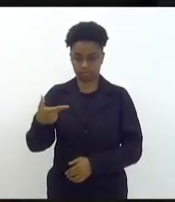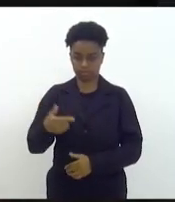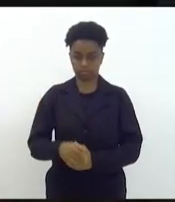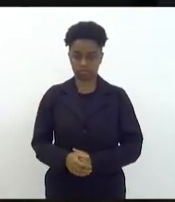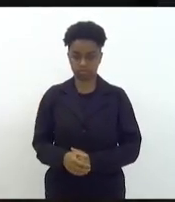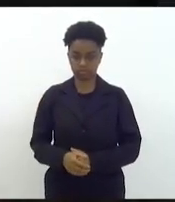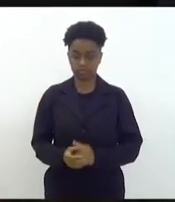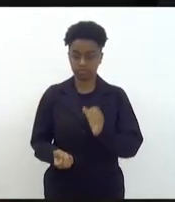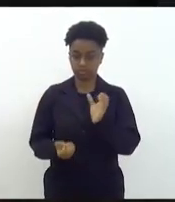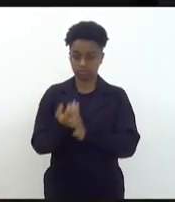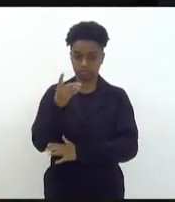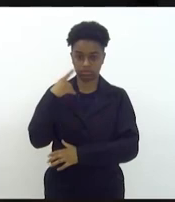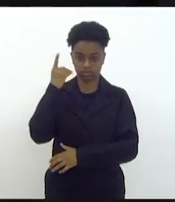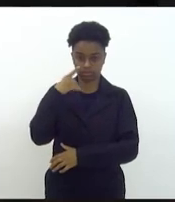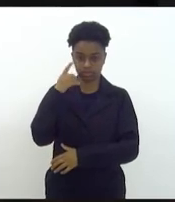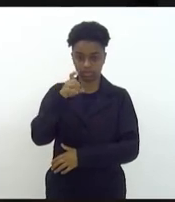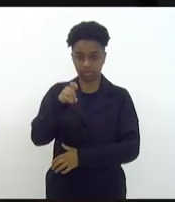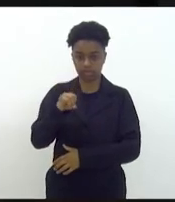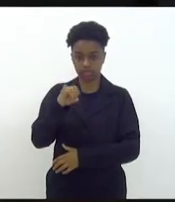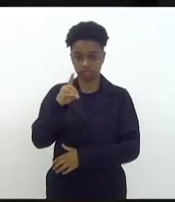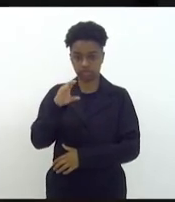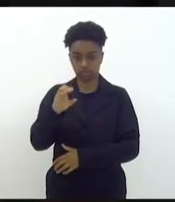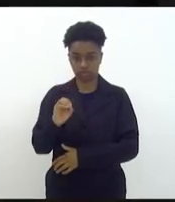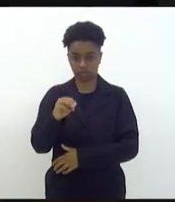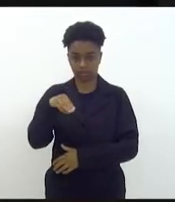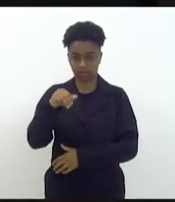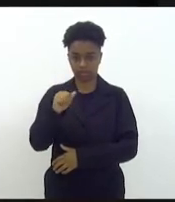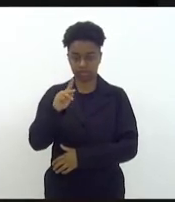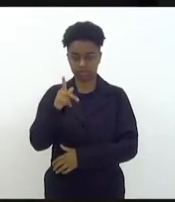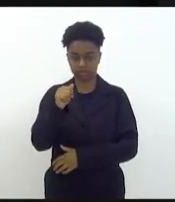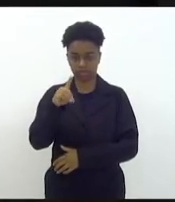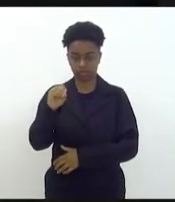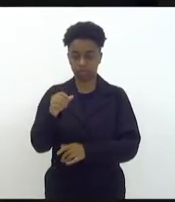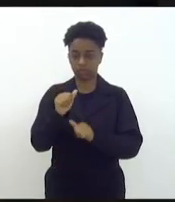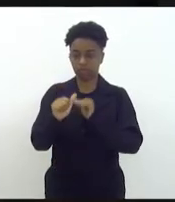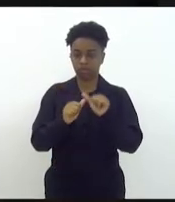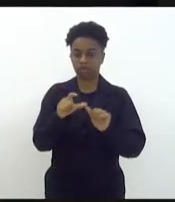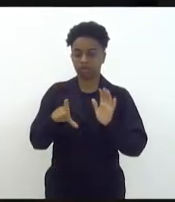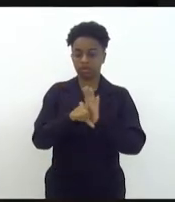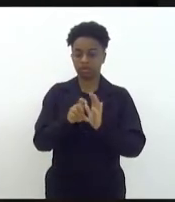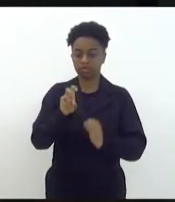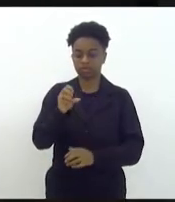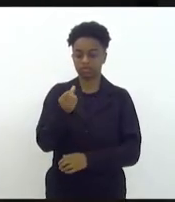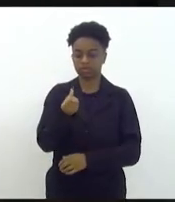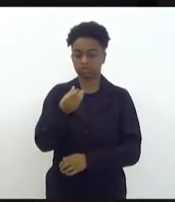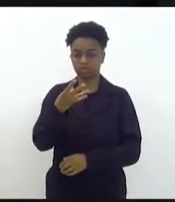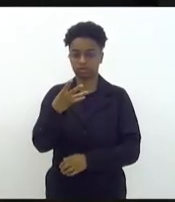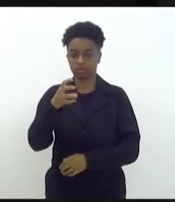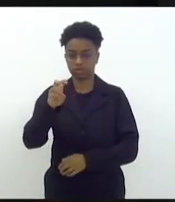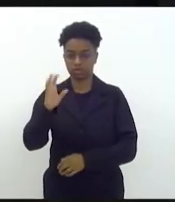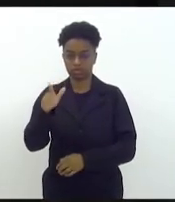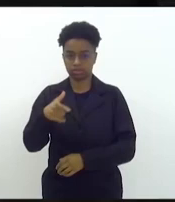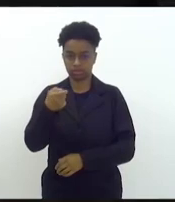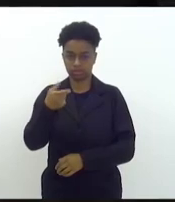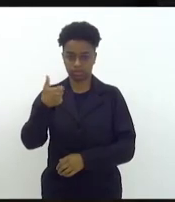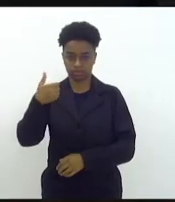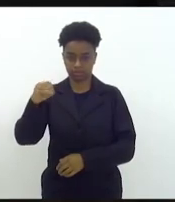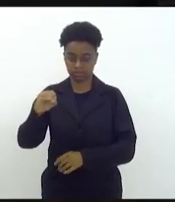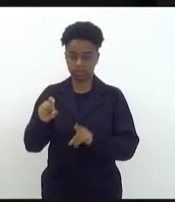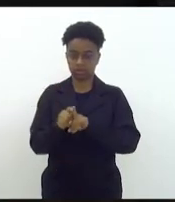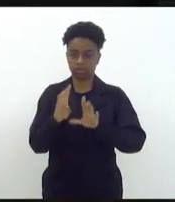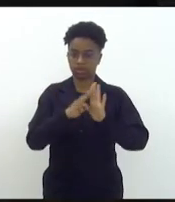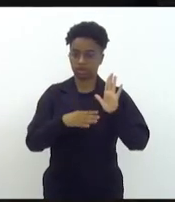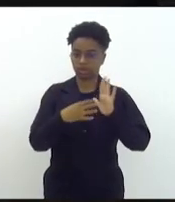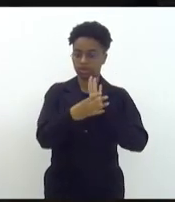de autoria Deputado Chico Machado que altera a lei número 5.645 2010 E